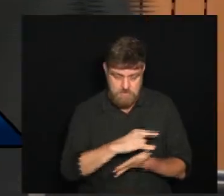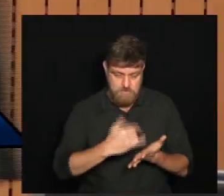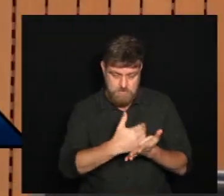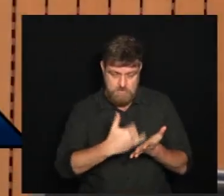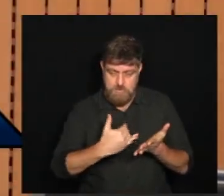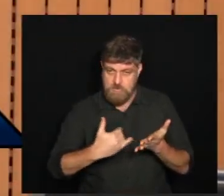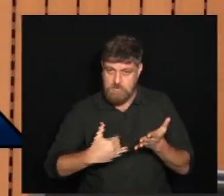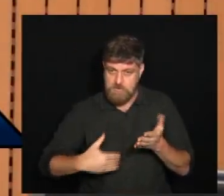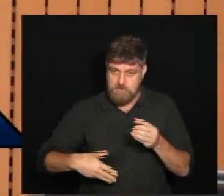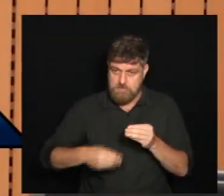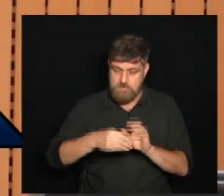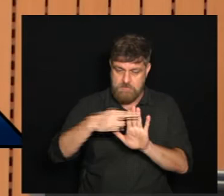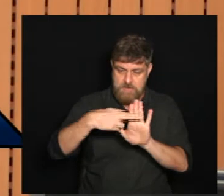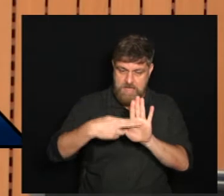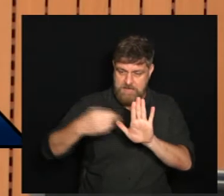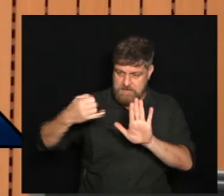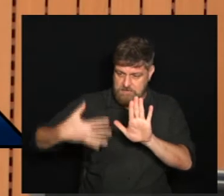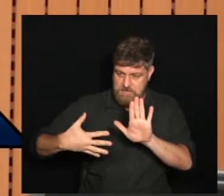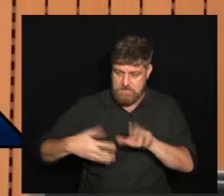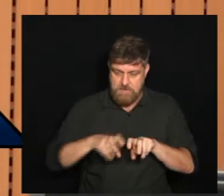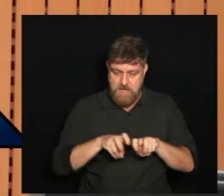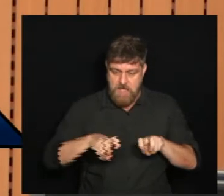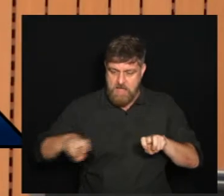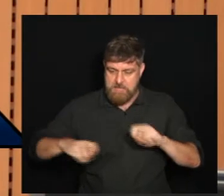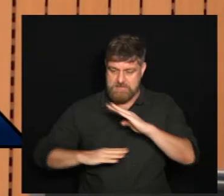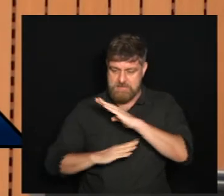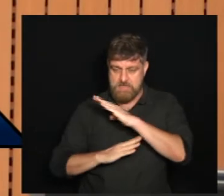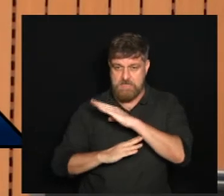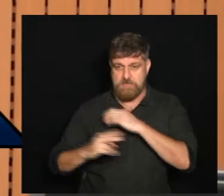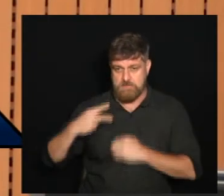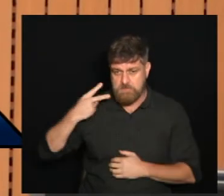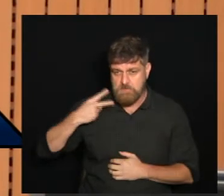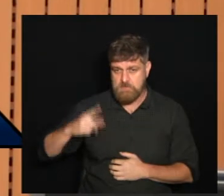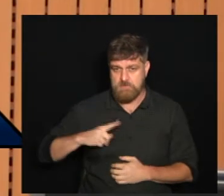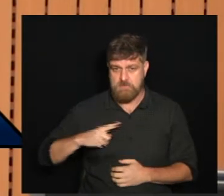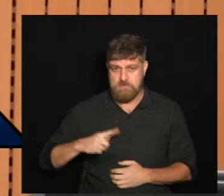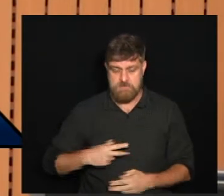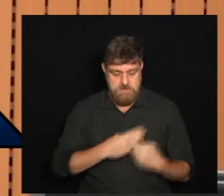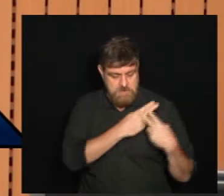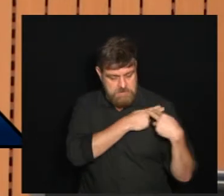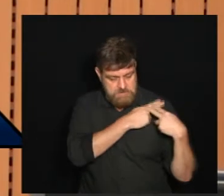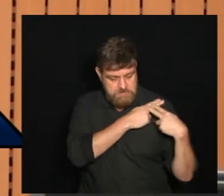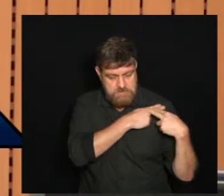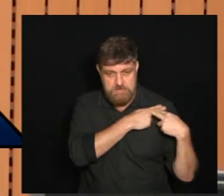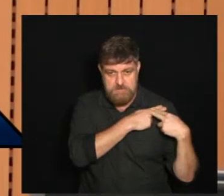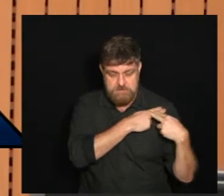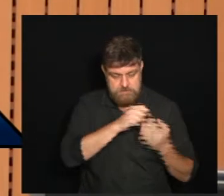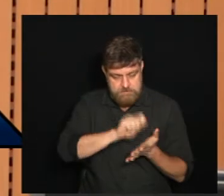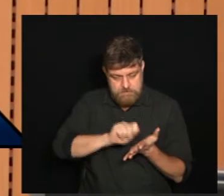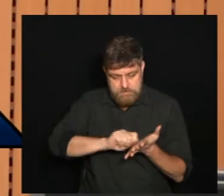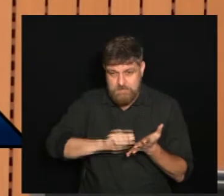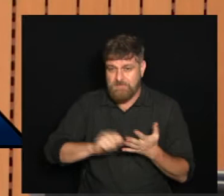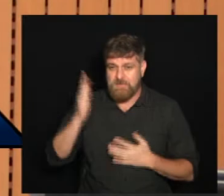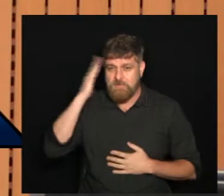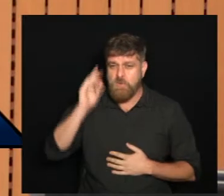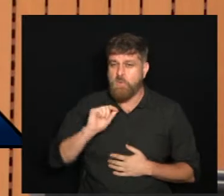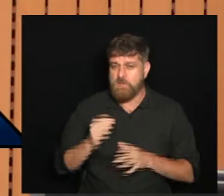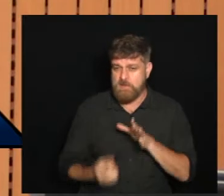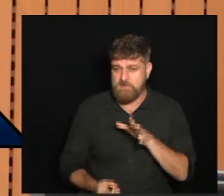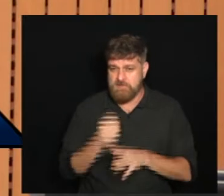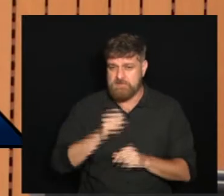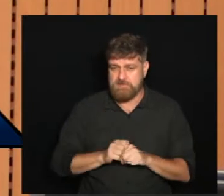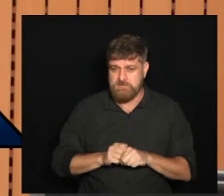outras providências. A mesa diretora da Câmara Municipal de Campinas, no uso de suas atribuições, considerando a situação de